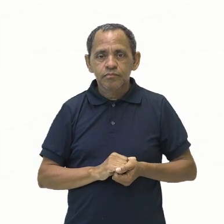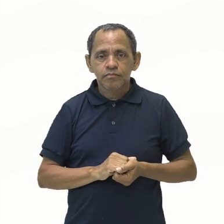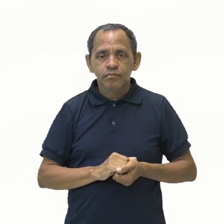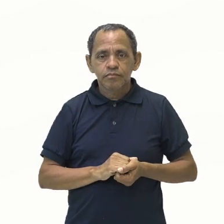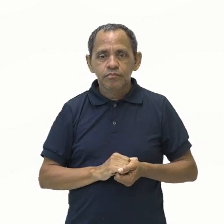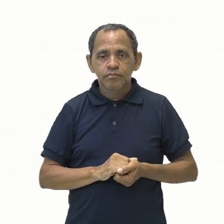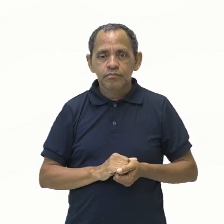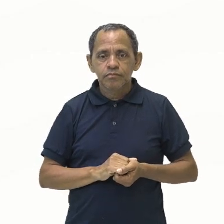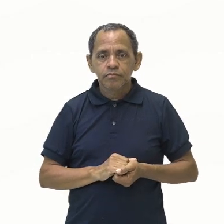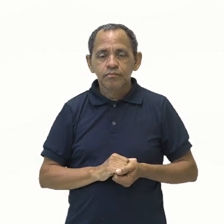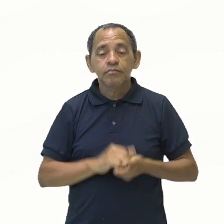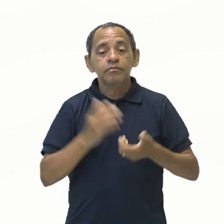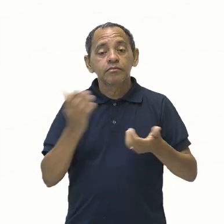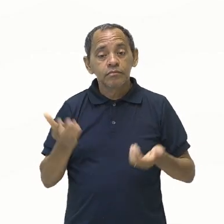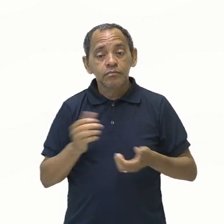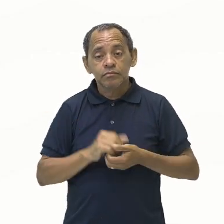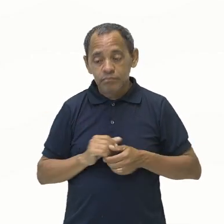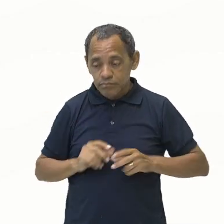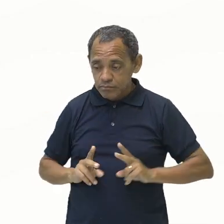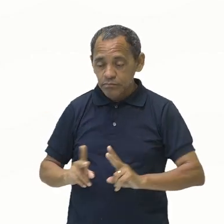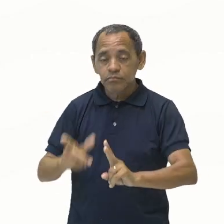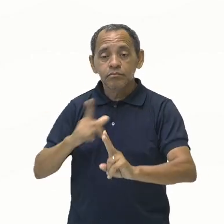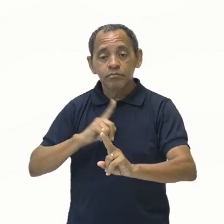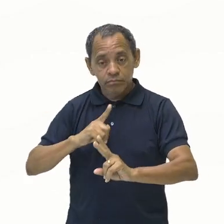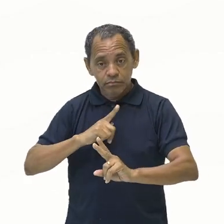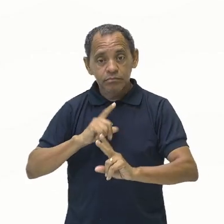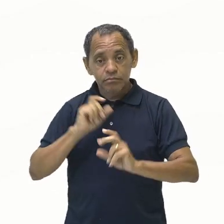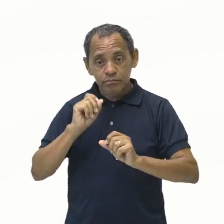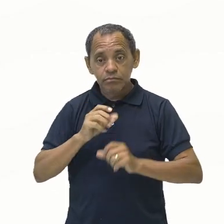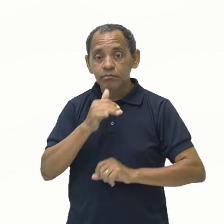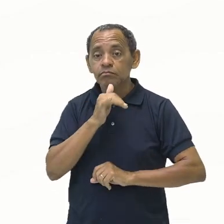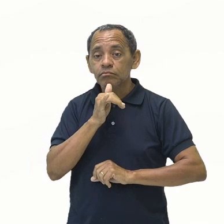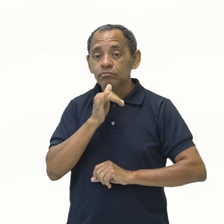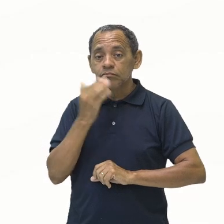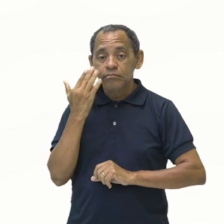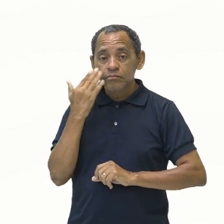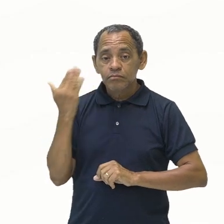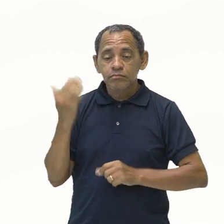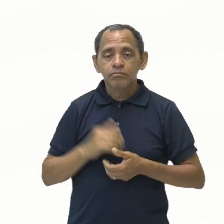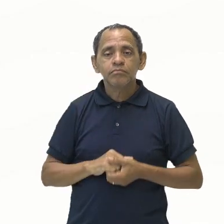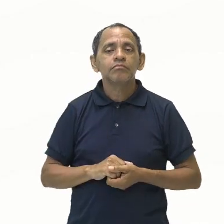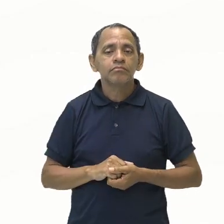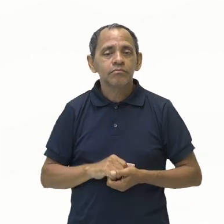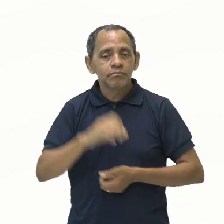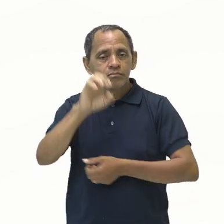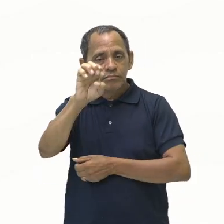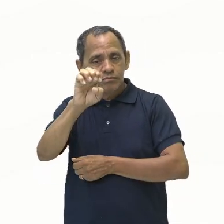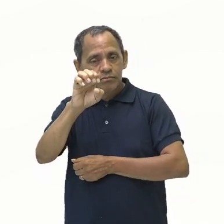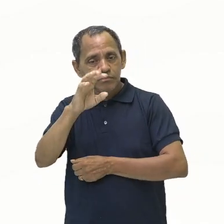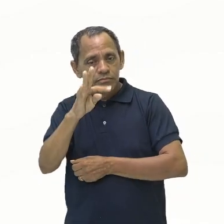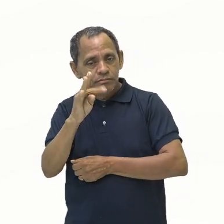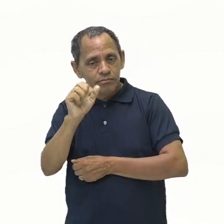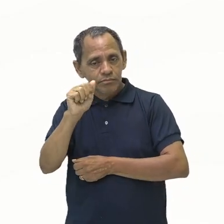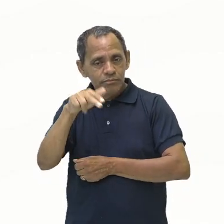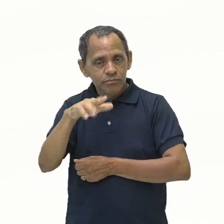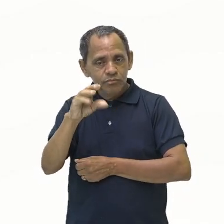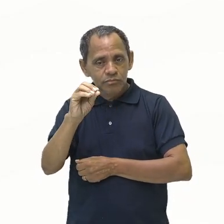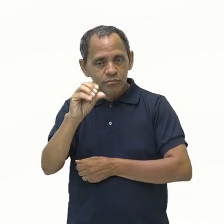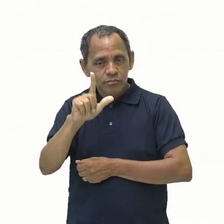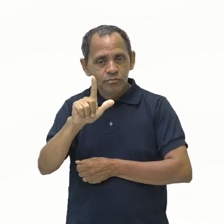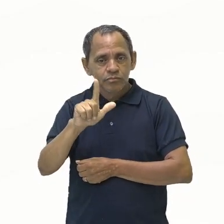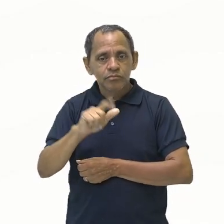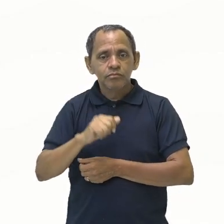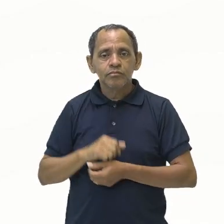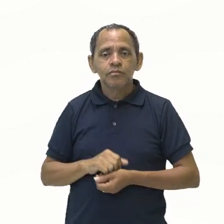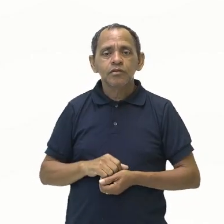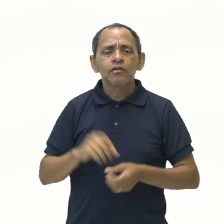Então, dando continuidade, nós temos aí um exemplo para vocês verem, que é do etanol. Dê uma olhada. O etanol, ele